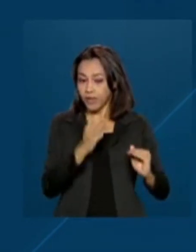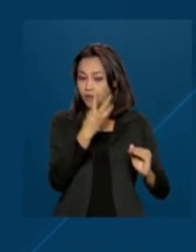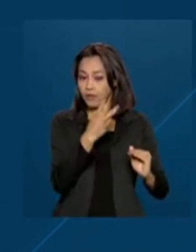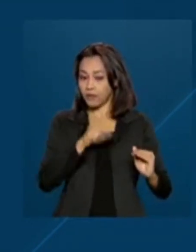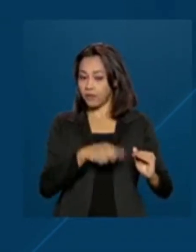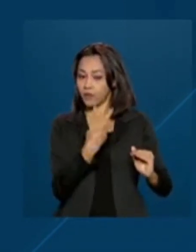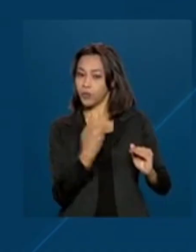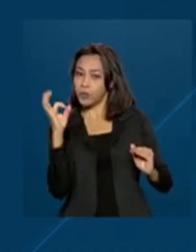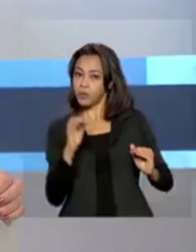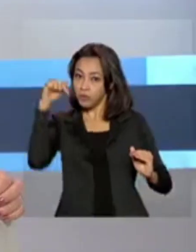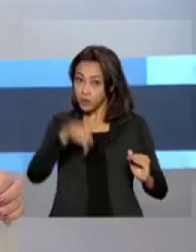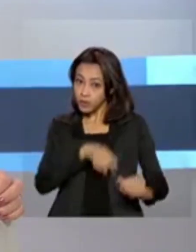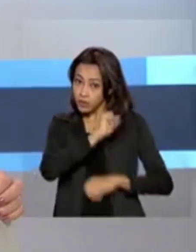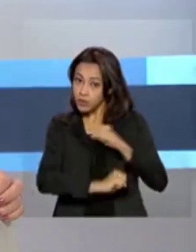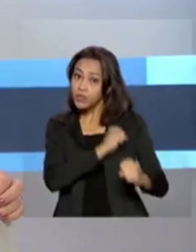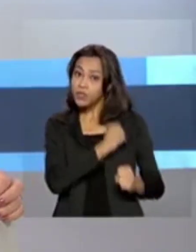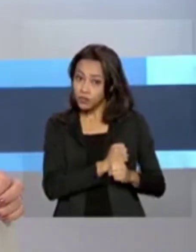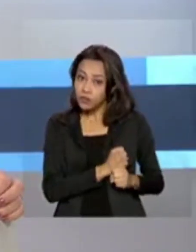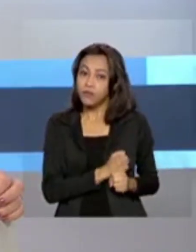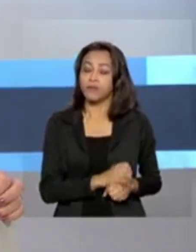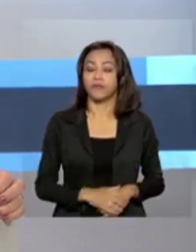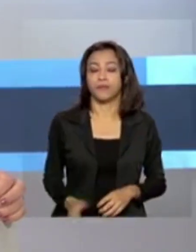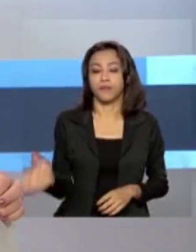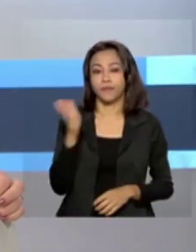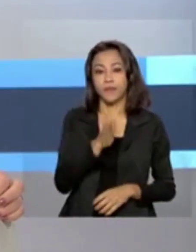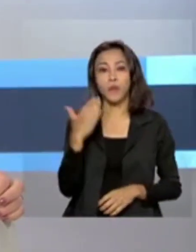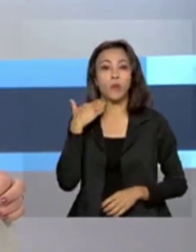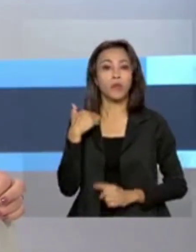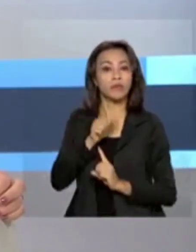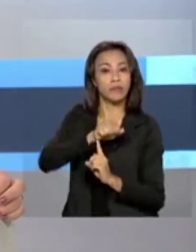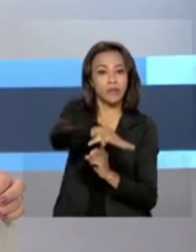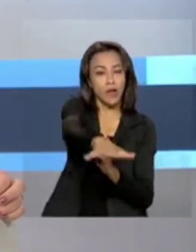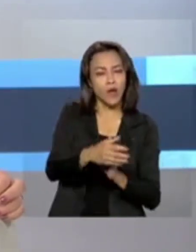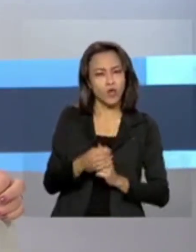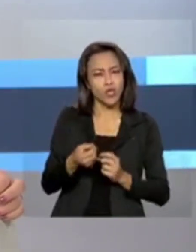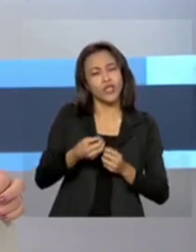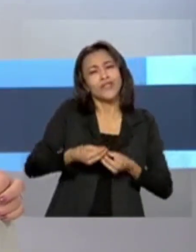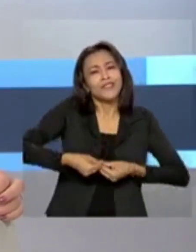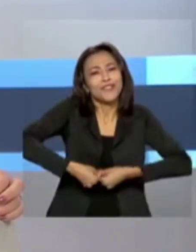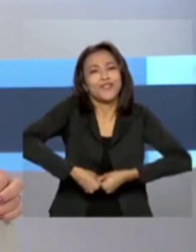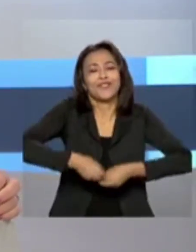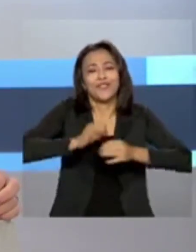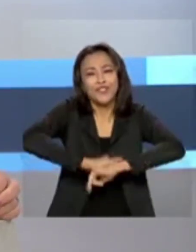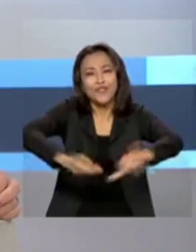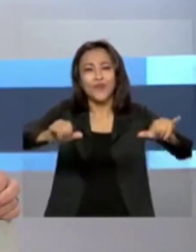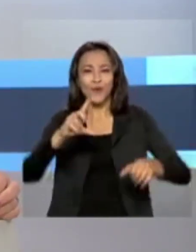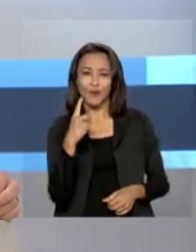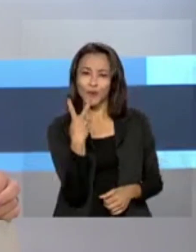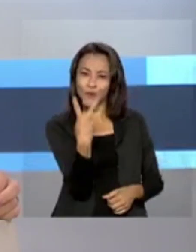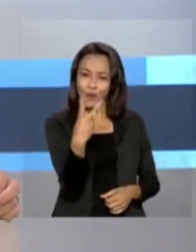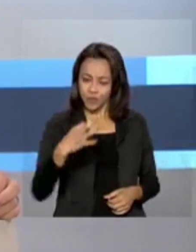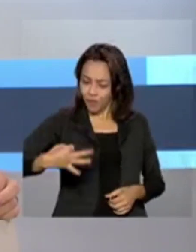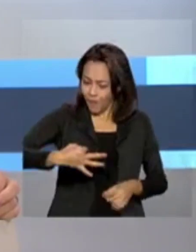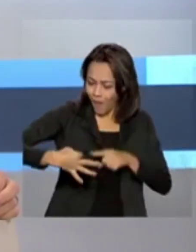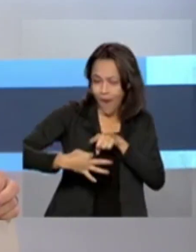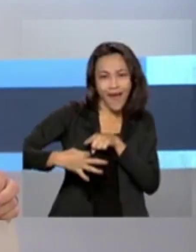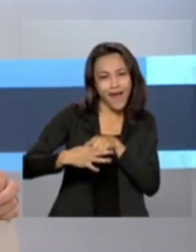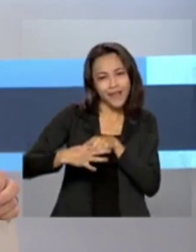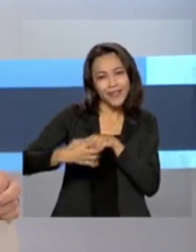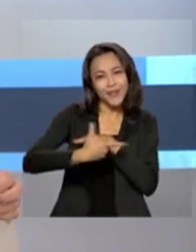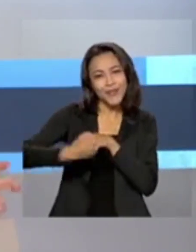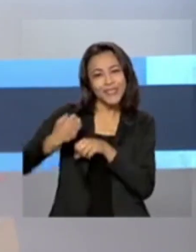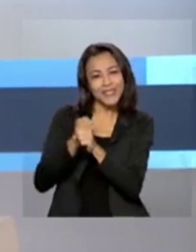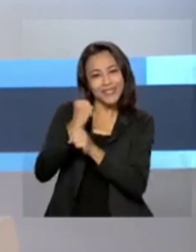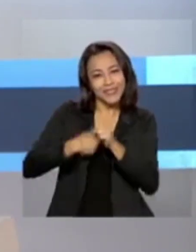3,2% este ano. O Banco Central lançou 2 moedas comemorativas dos 200 anos da independência do